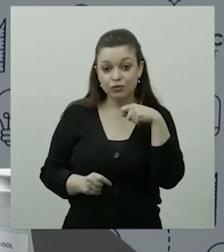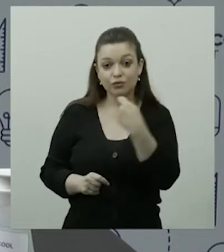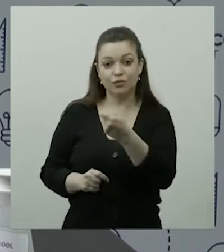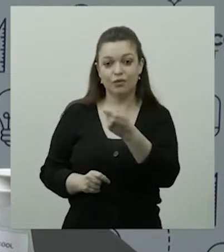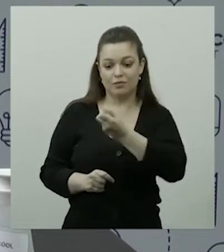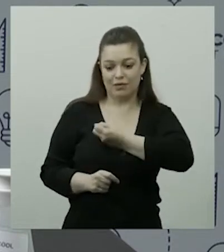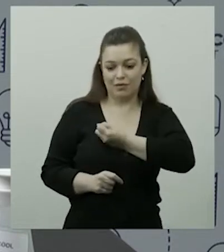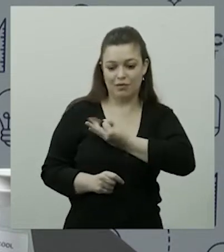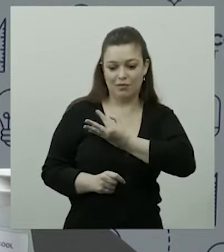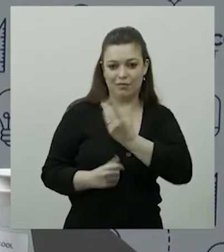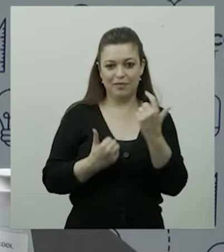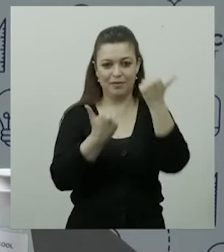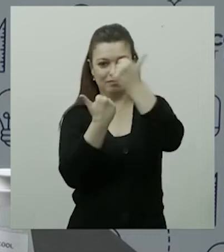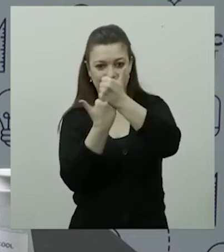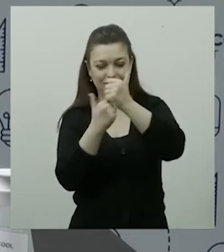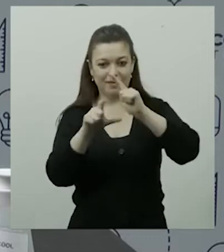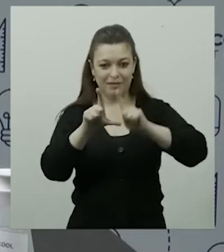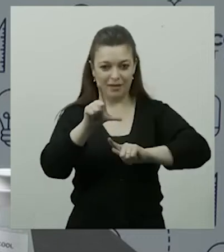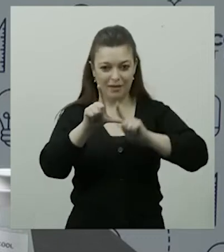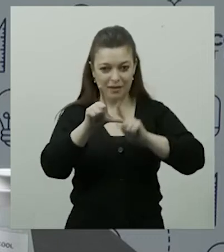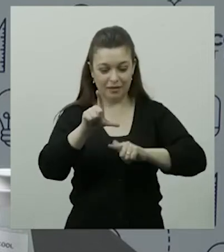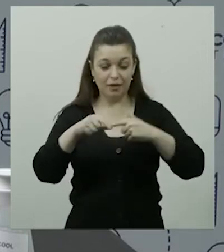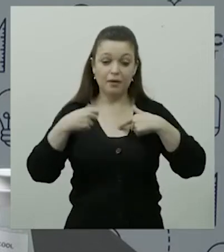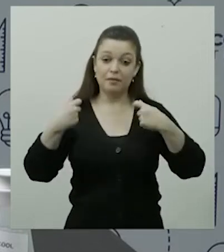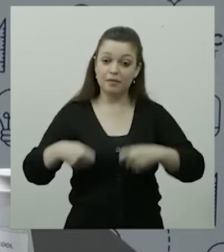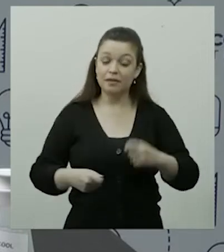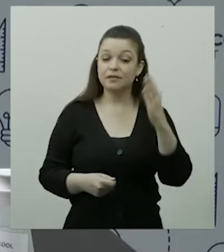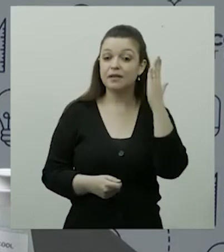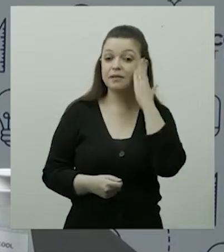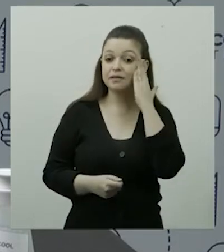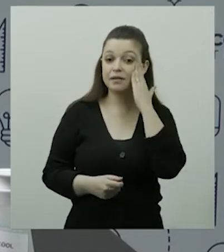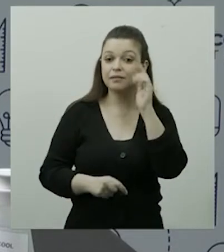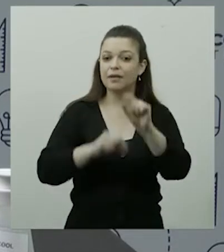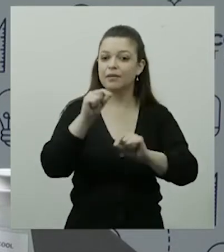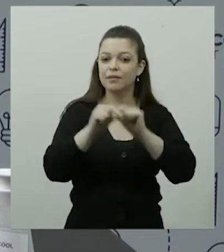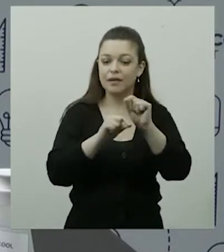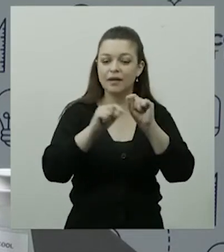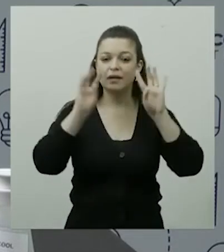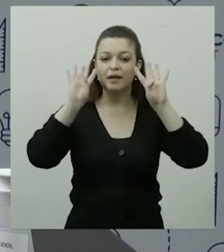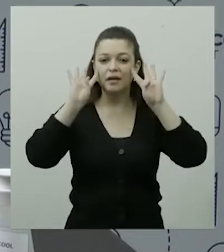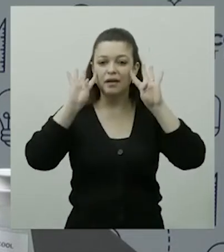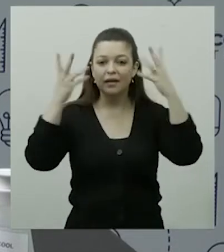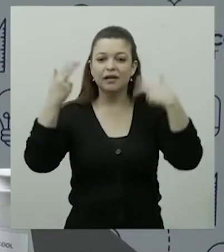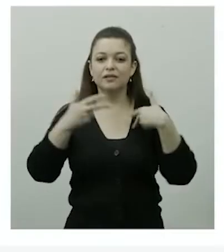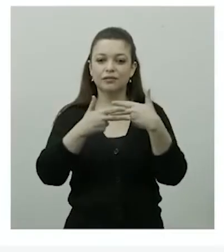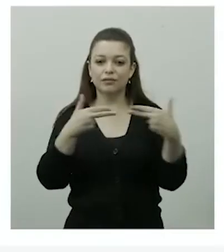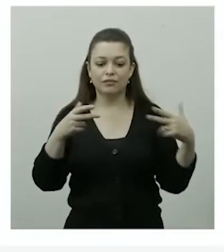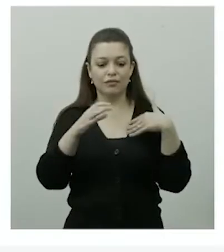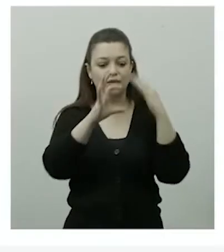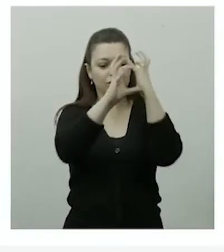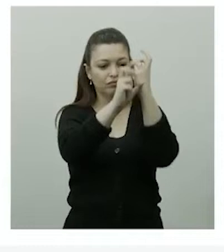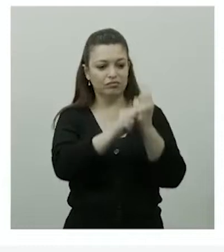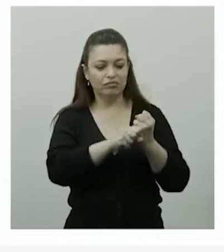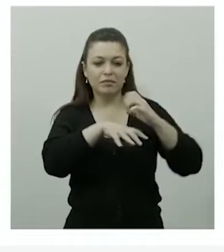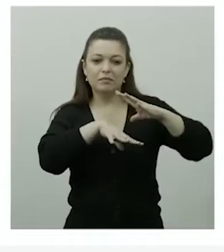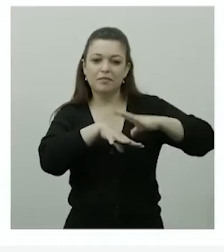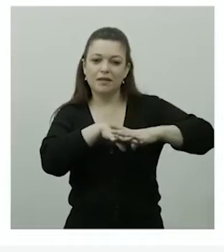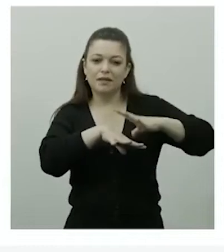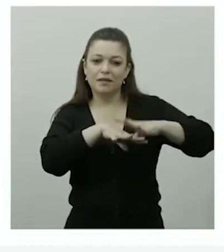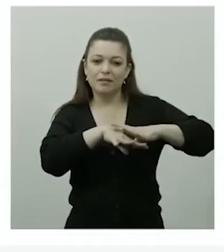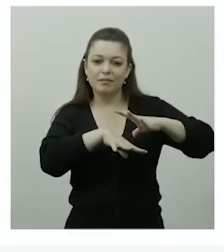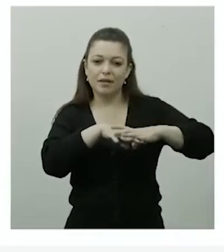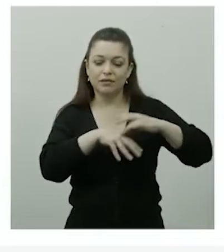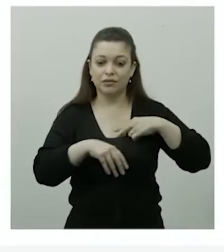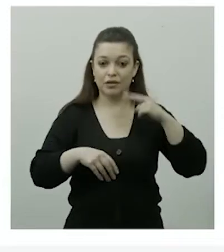x, nós também precisamos resolver cálculos matemáticos. E lá